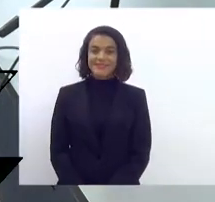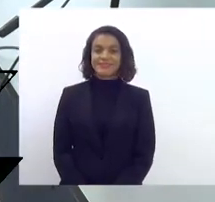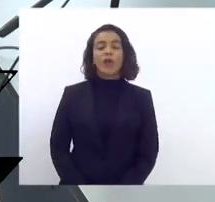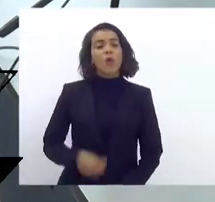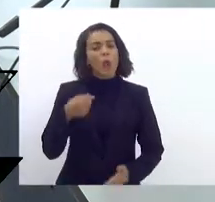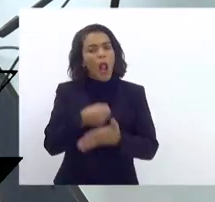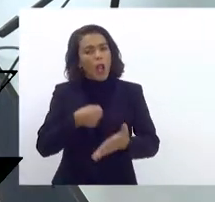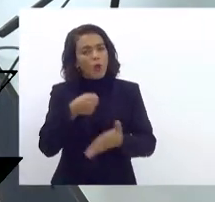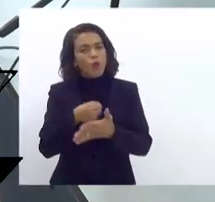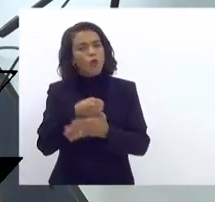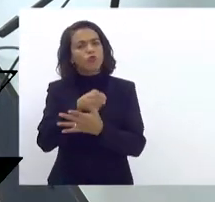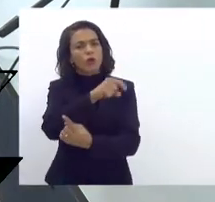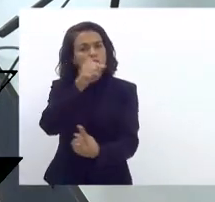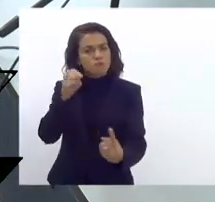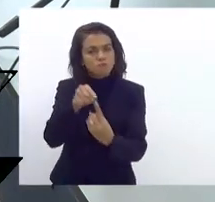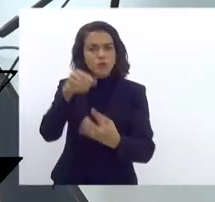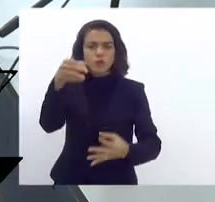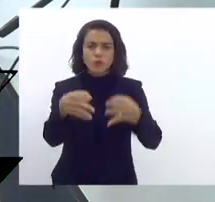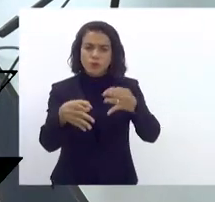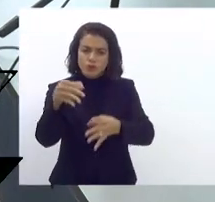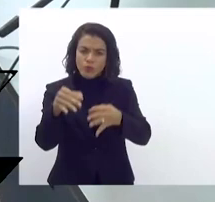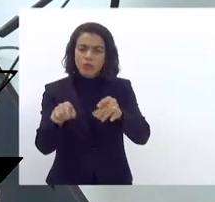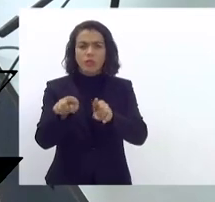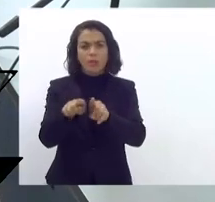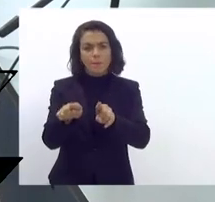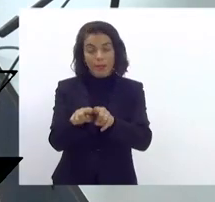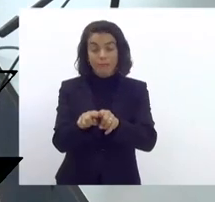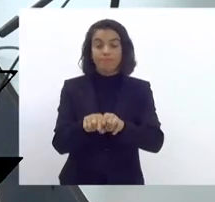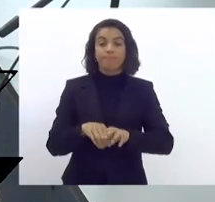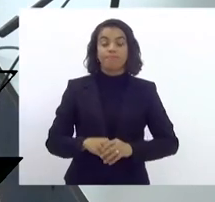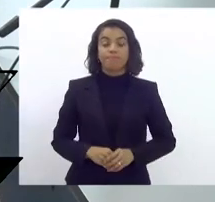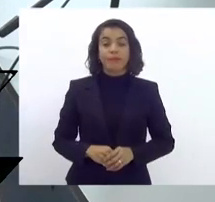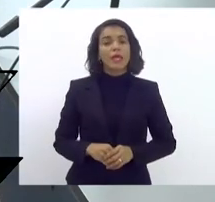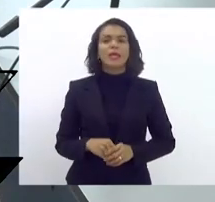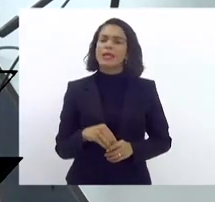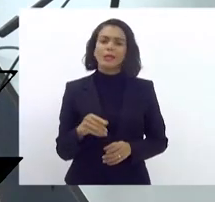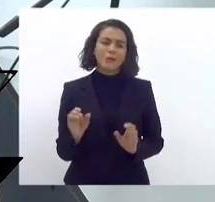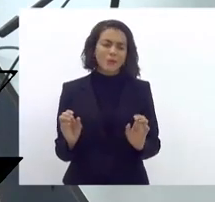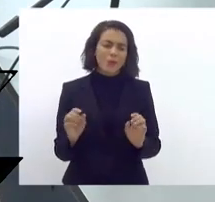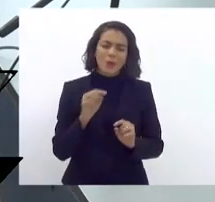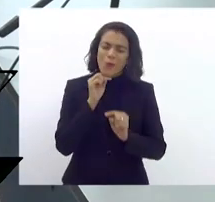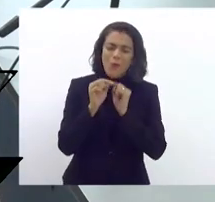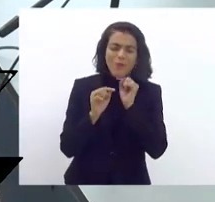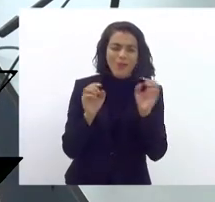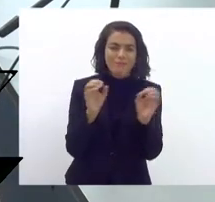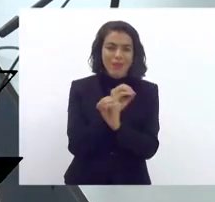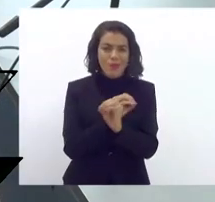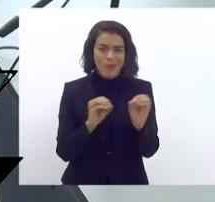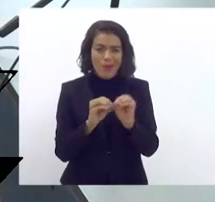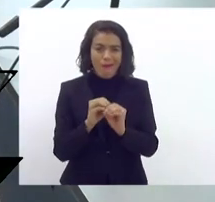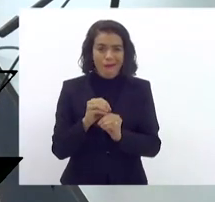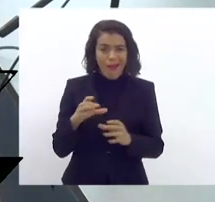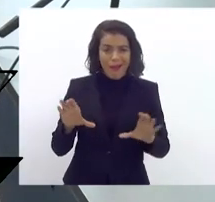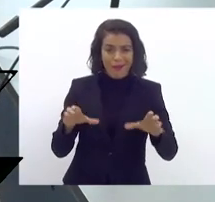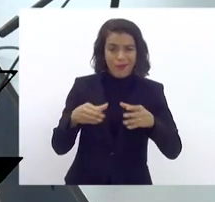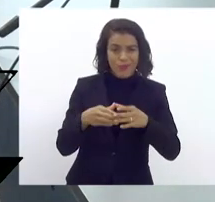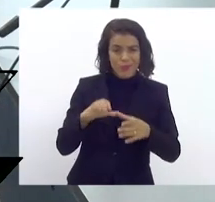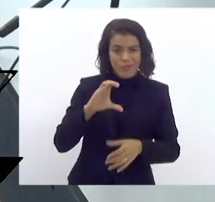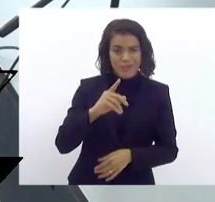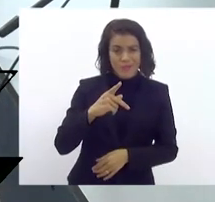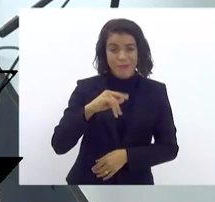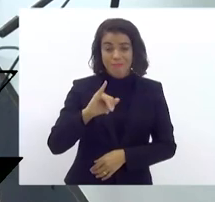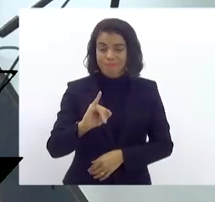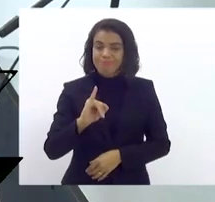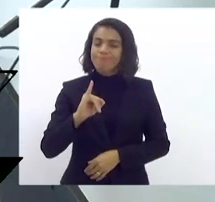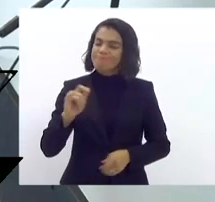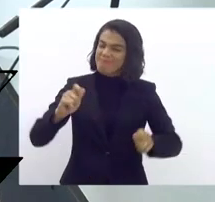uma luta pela justiça pela justiça e Sem dúvida nenhuma acho que essa CPI tem a possibilidade de